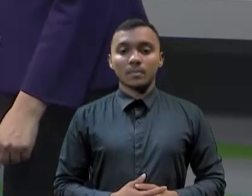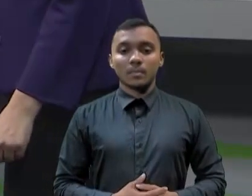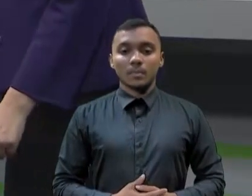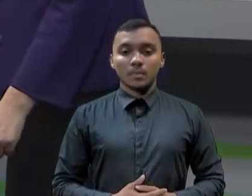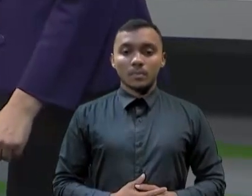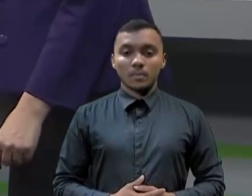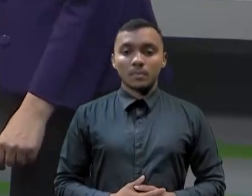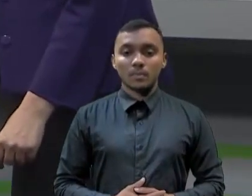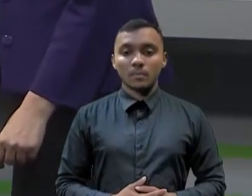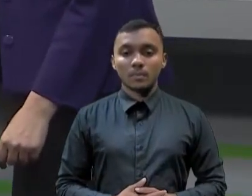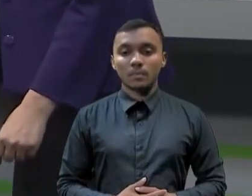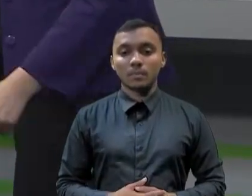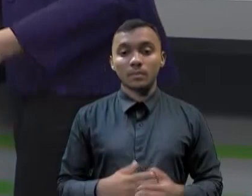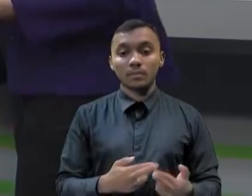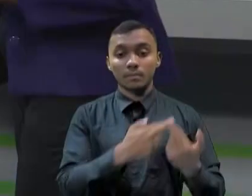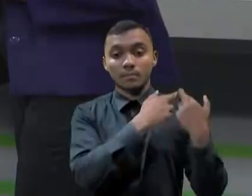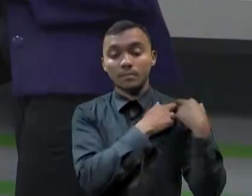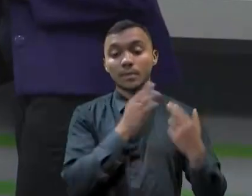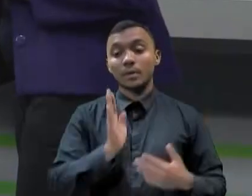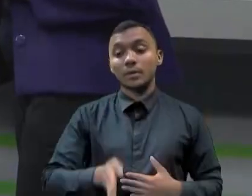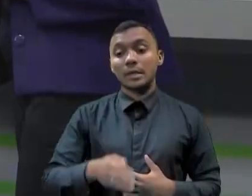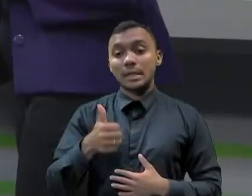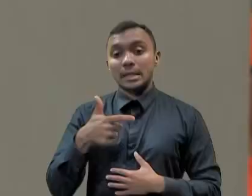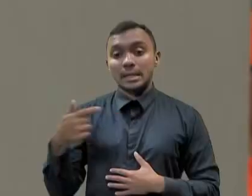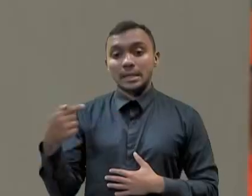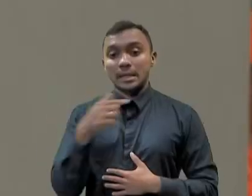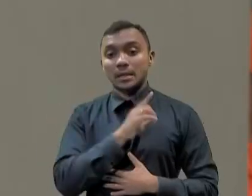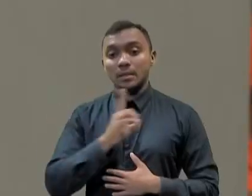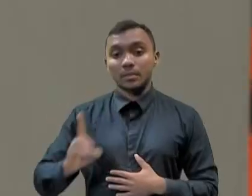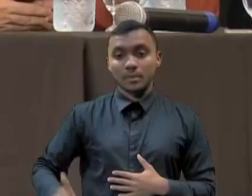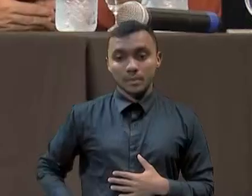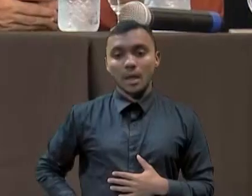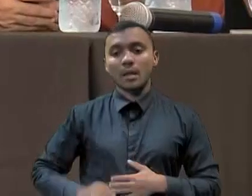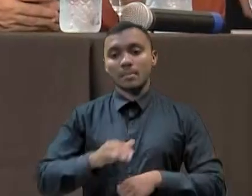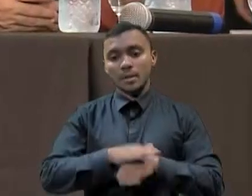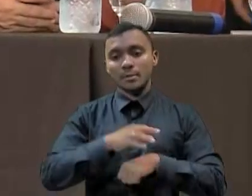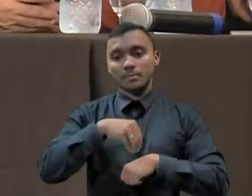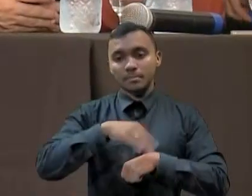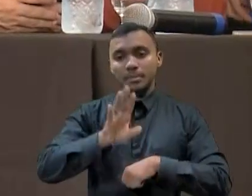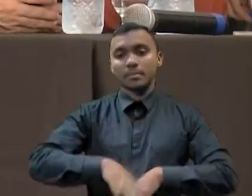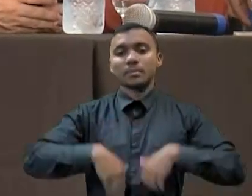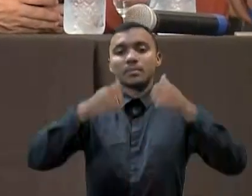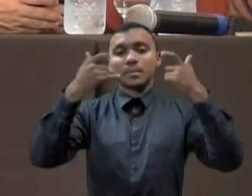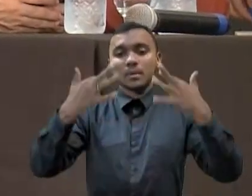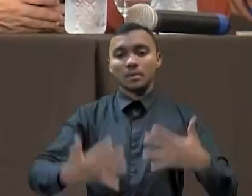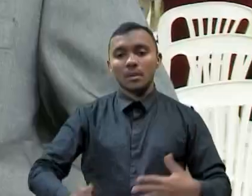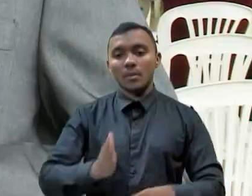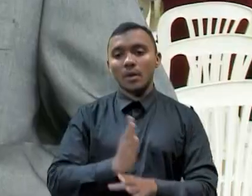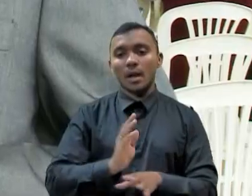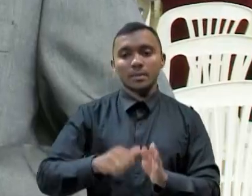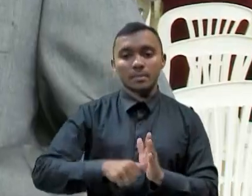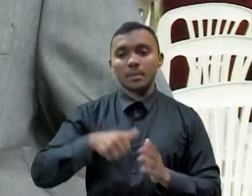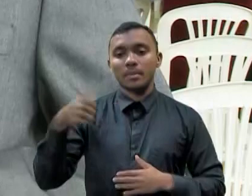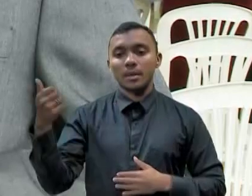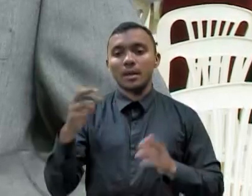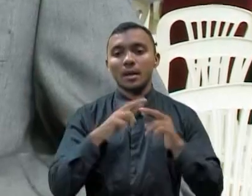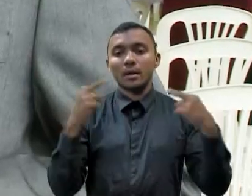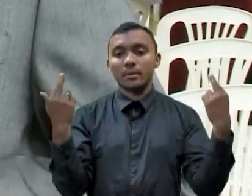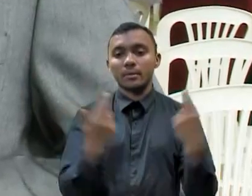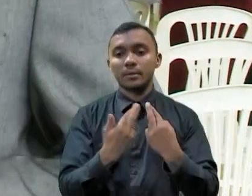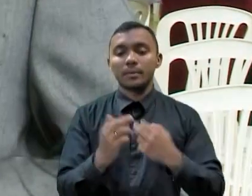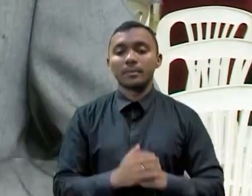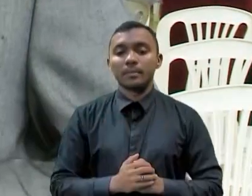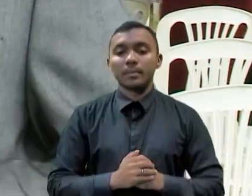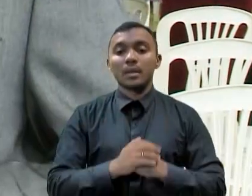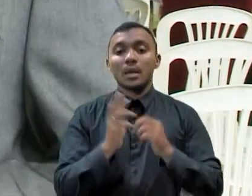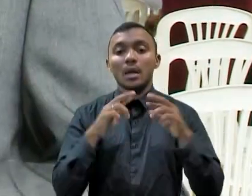Ao todo, 17 deputados e deputadas se pronunciaram durante o primeiro expediente. Durante a sessão itinerante,